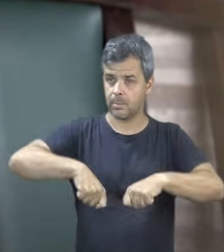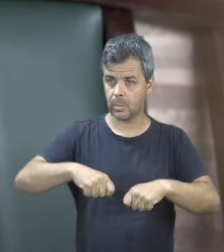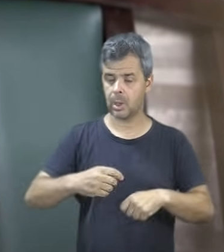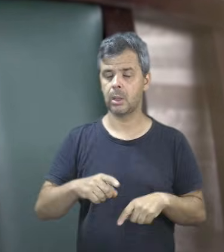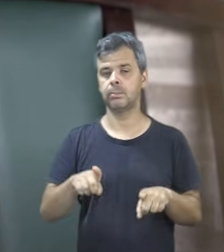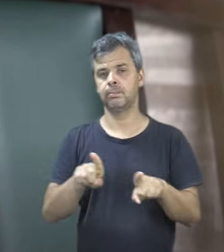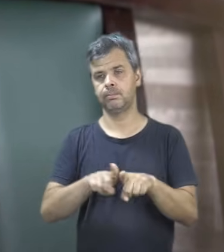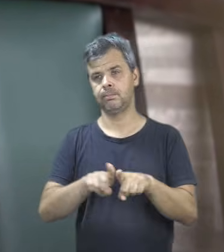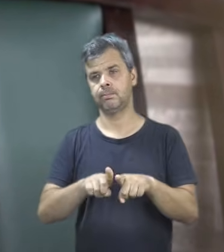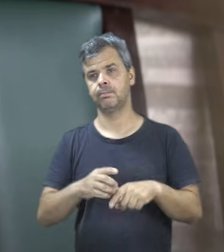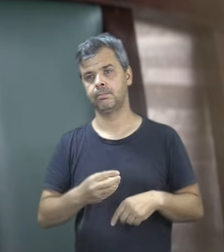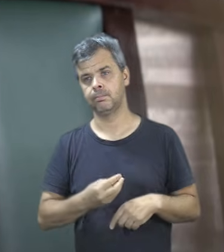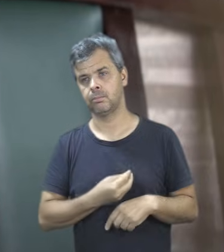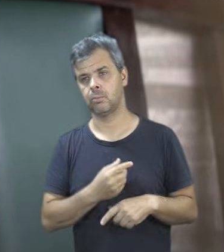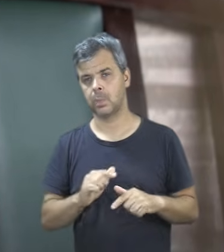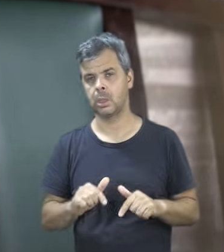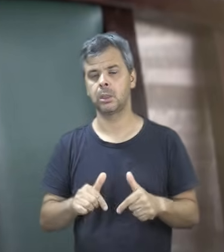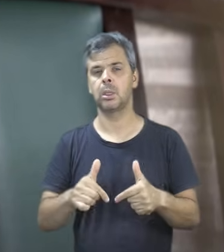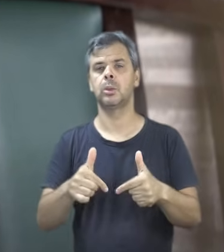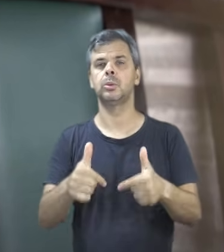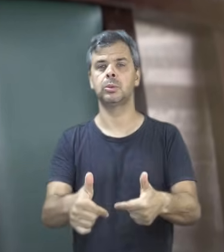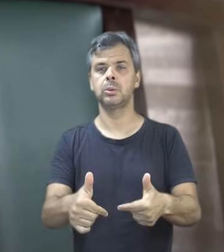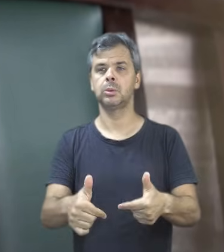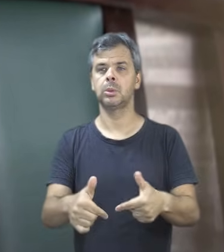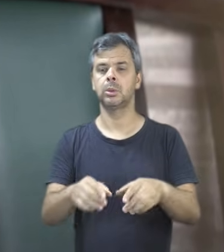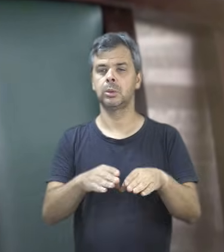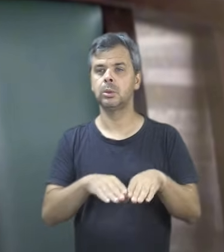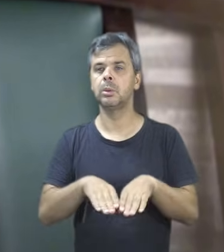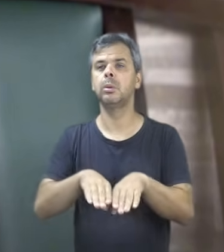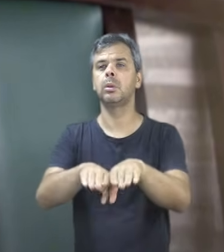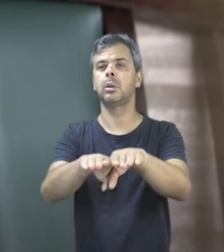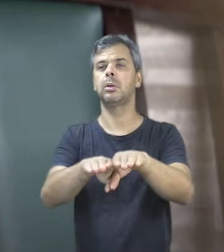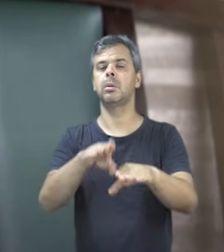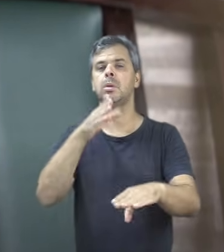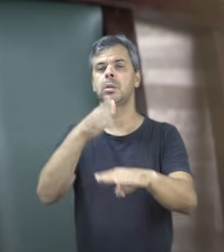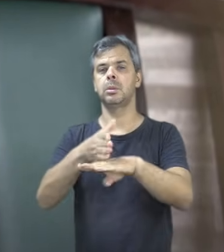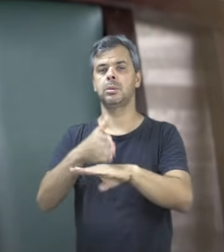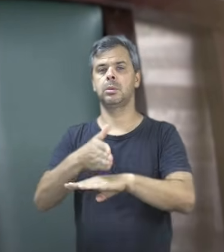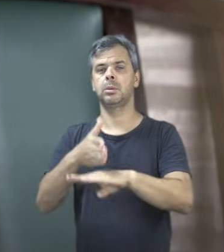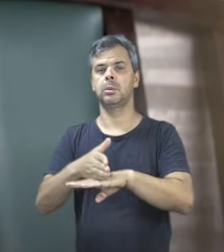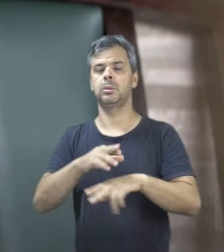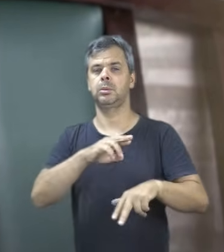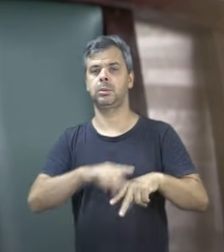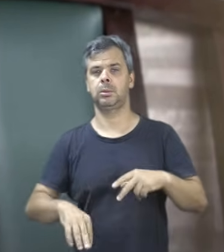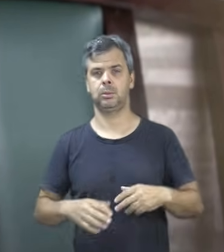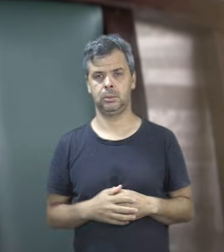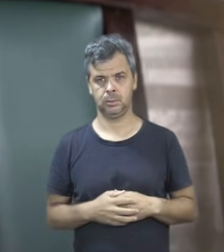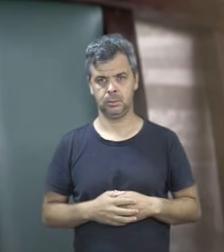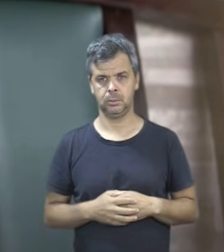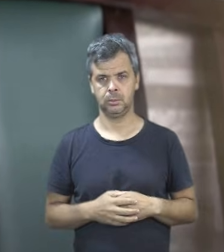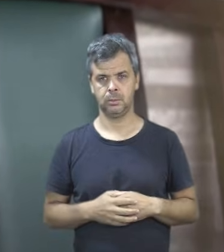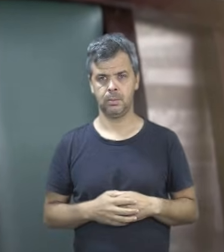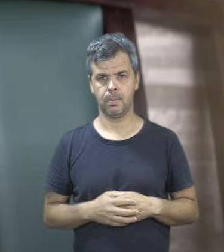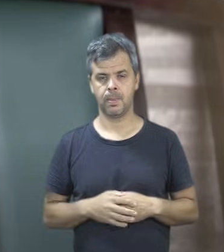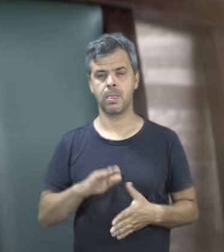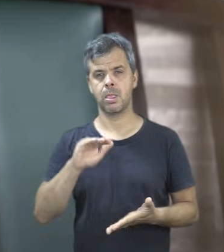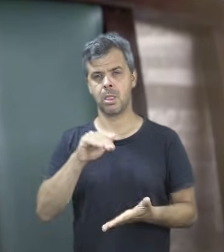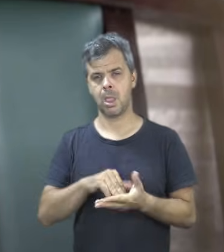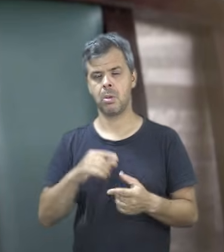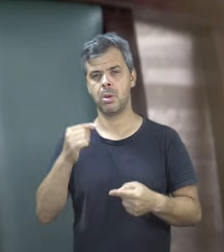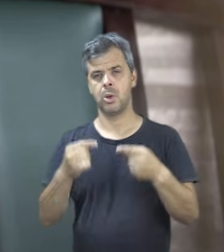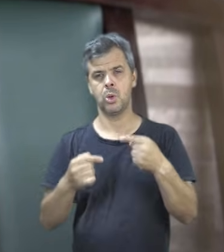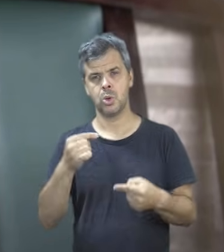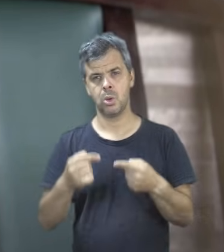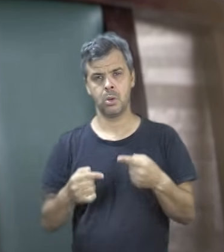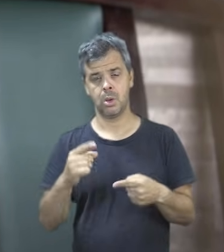estar também na luta pela igualdade de participação de gênero. Nas últimas